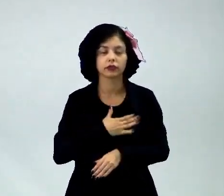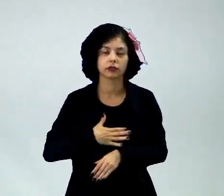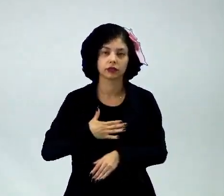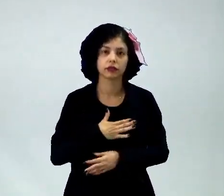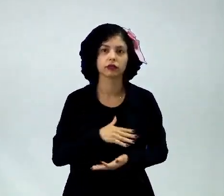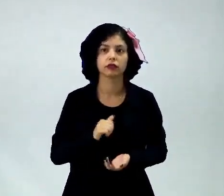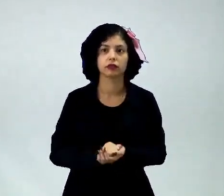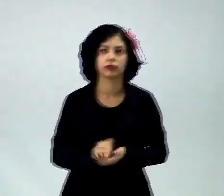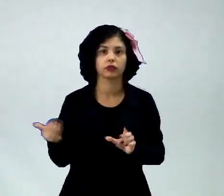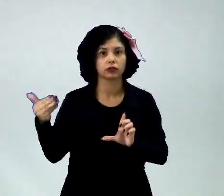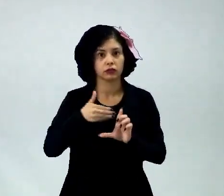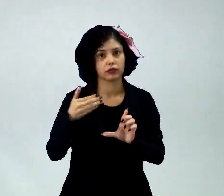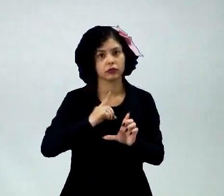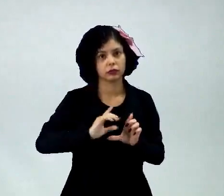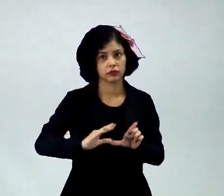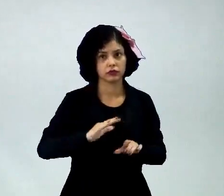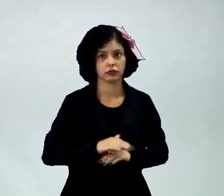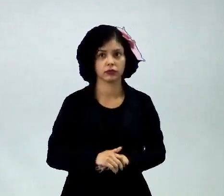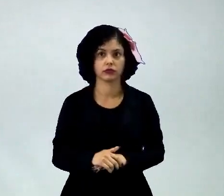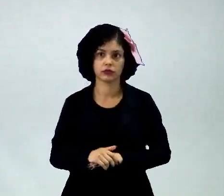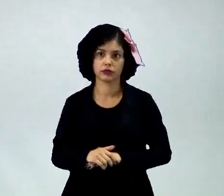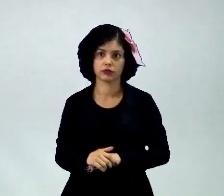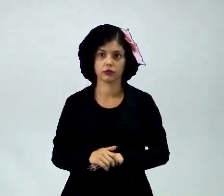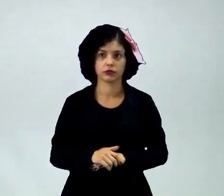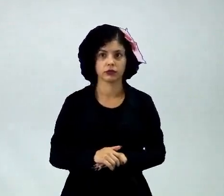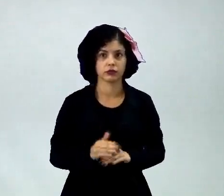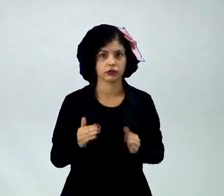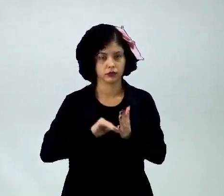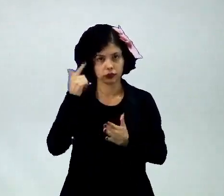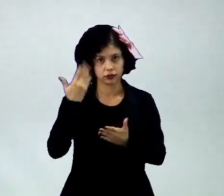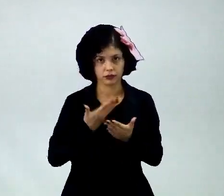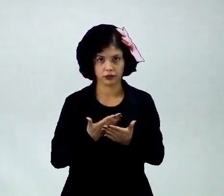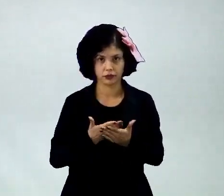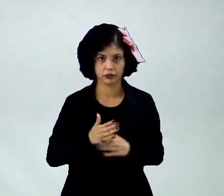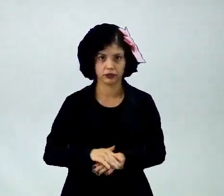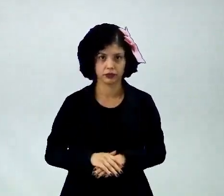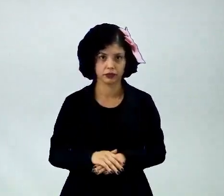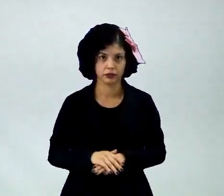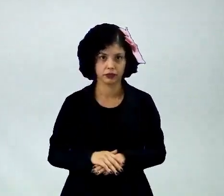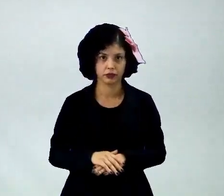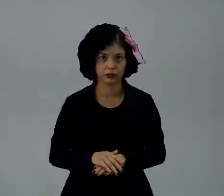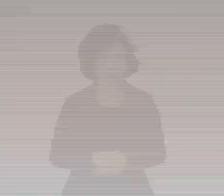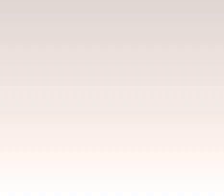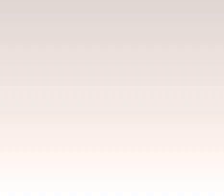que vocês tenham entendido. Vocês podem acessá-la mais vezes na plataforma Eduque. Até a próxima aula!